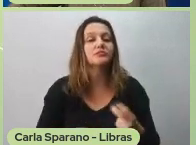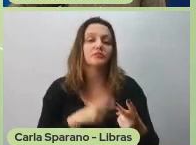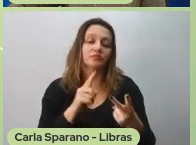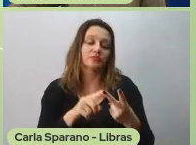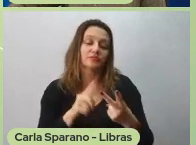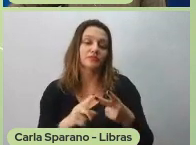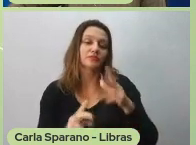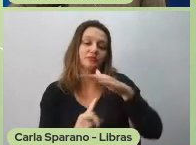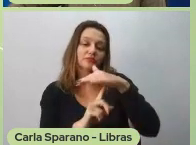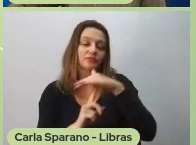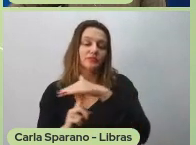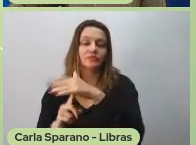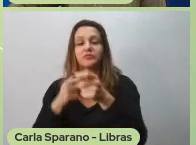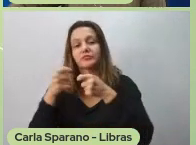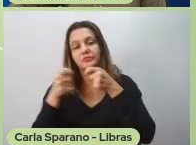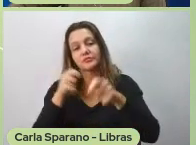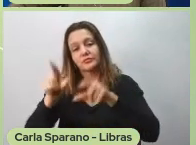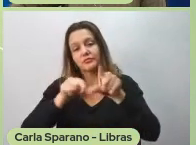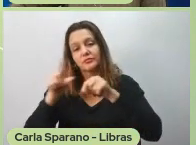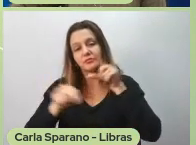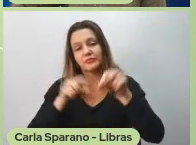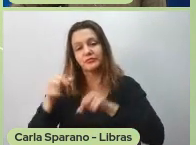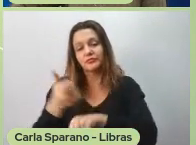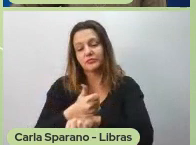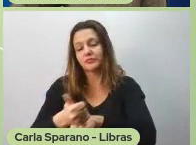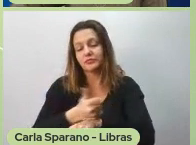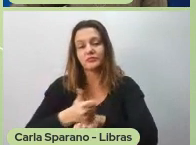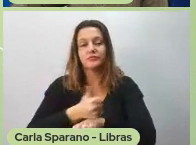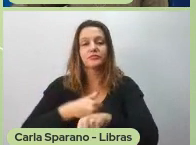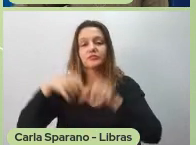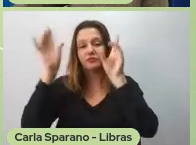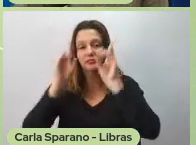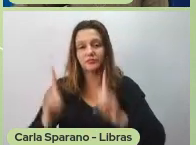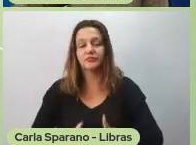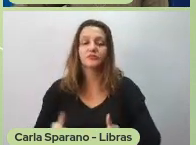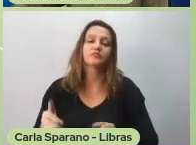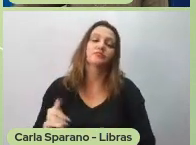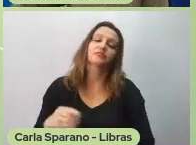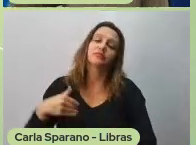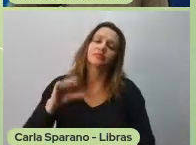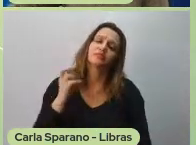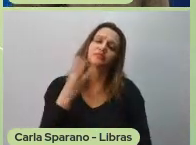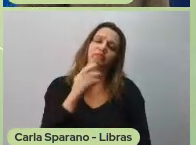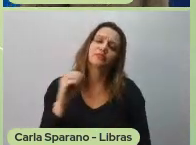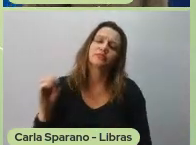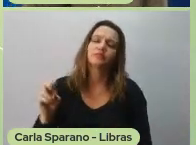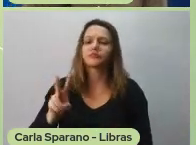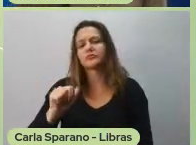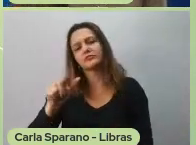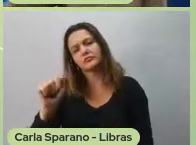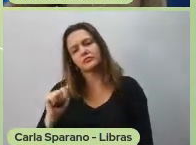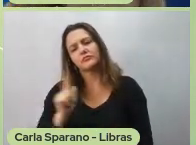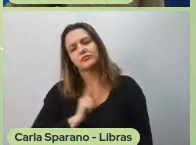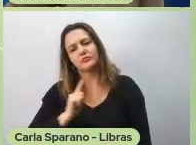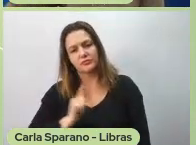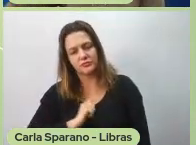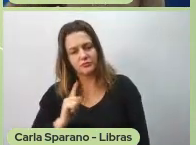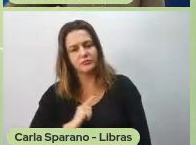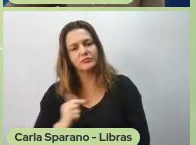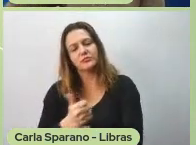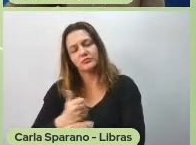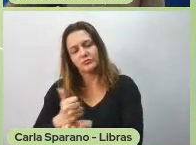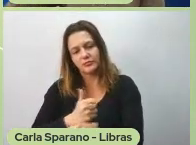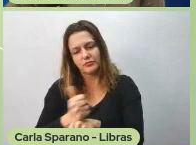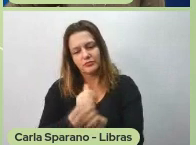de recrutamento de profissionais com deficiência, com mais de 300 vagas abertas exclusivas para estes profissionais